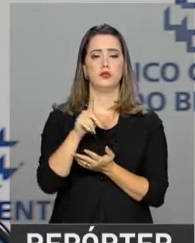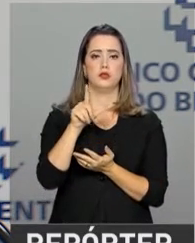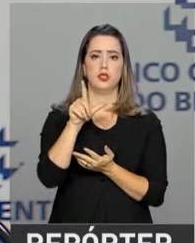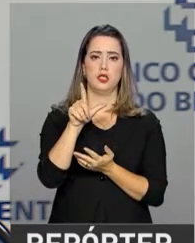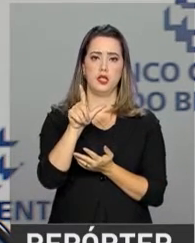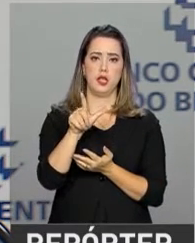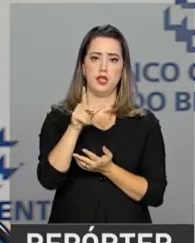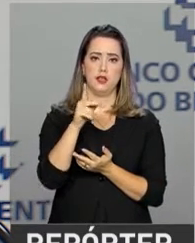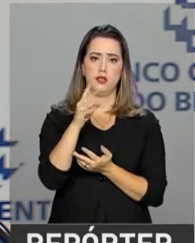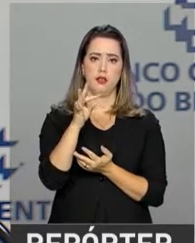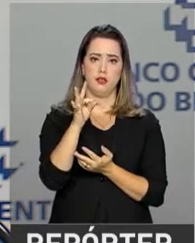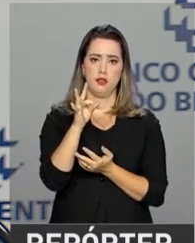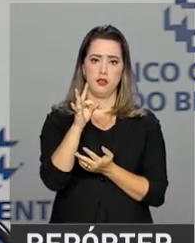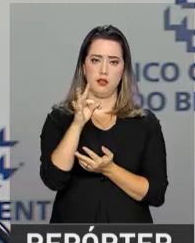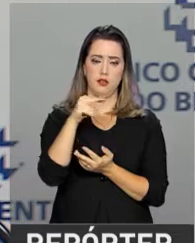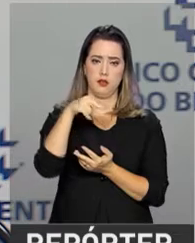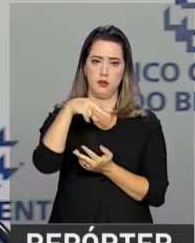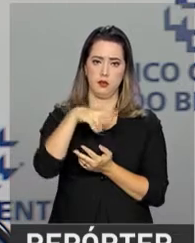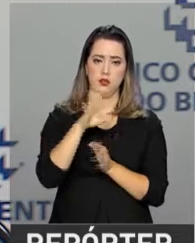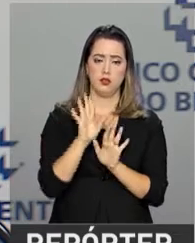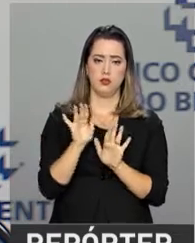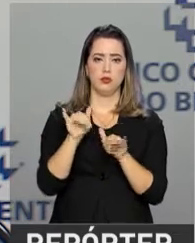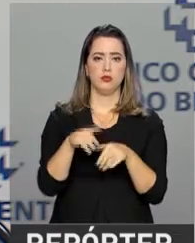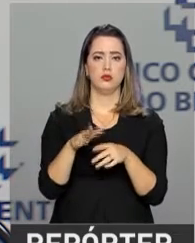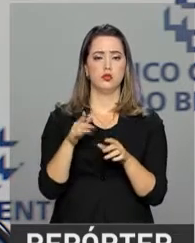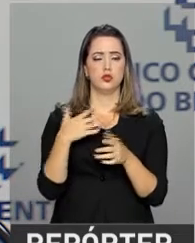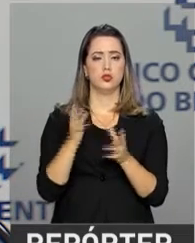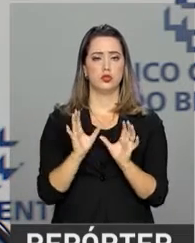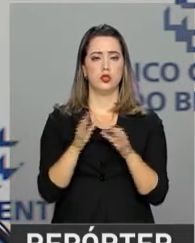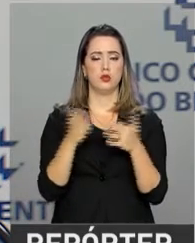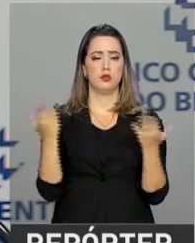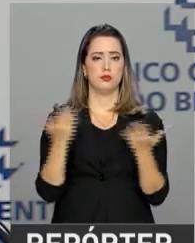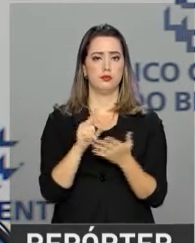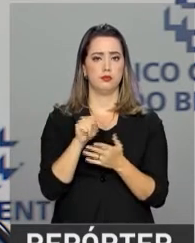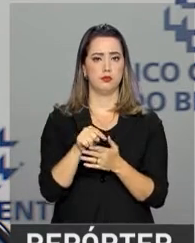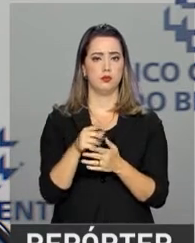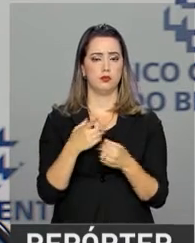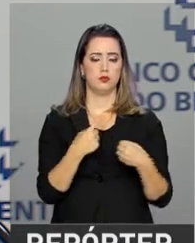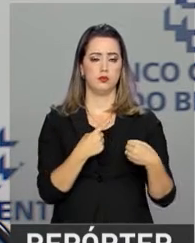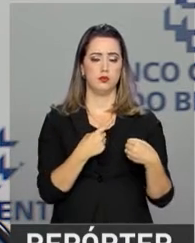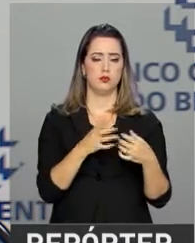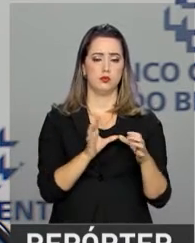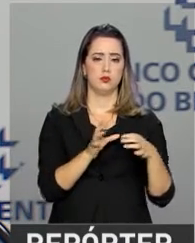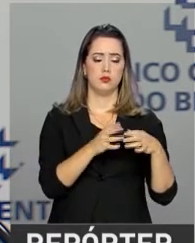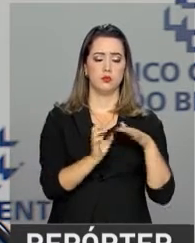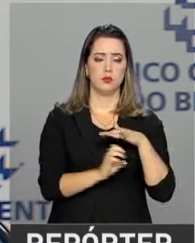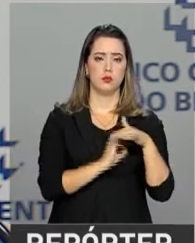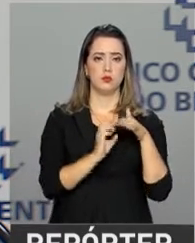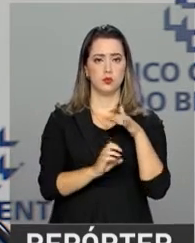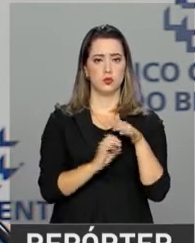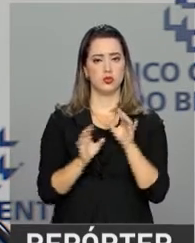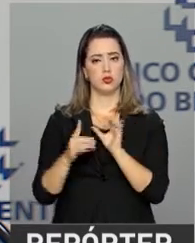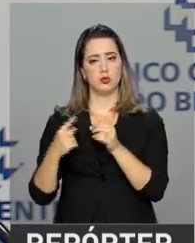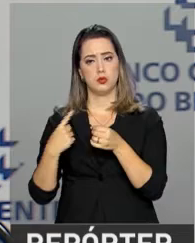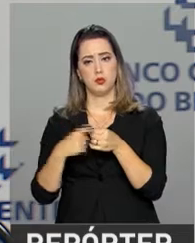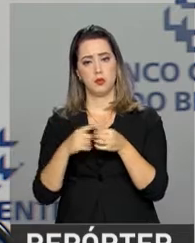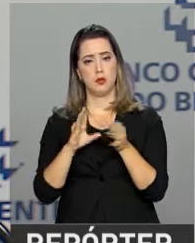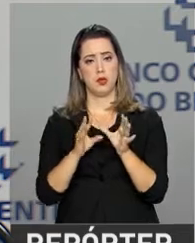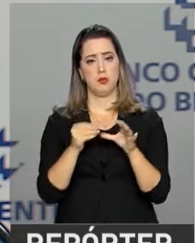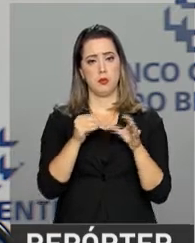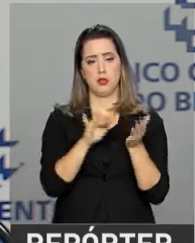partir de operações definitivas no mercado secundário, entre os agentes do mercado financeiro, lá que estão registrados no